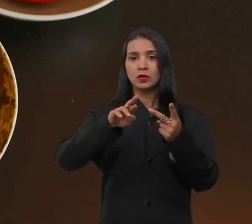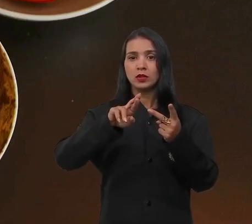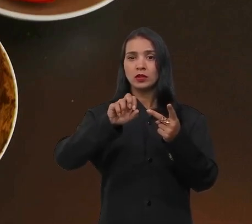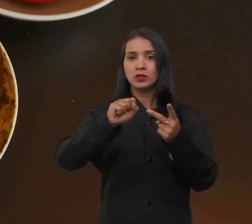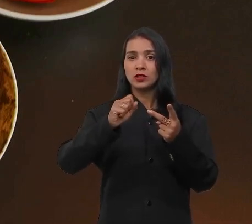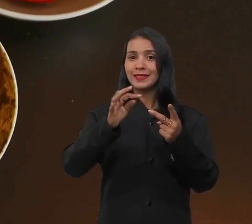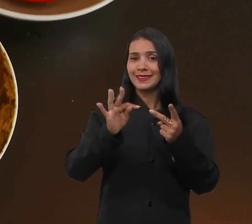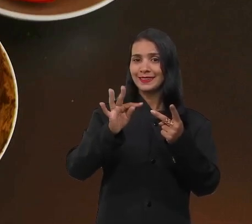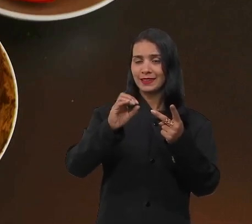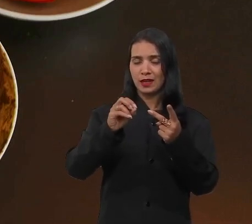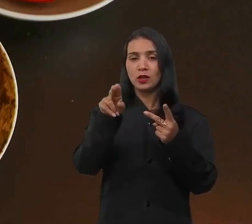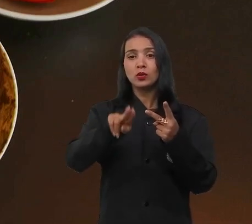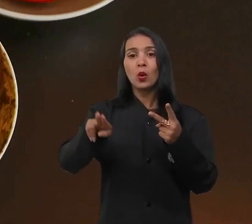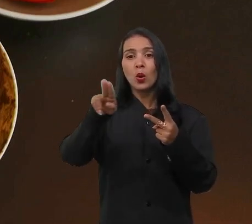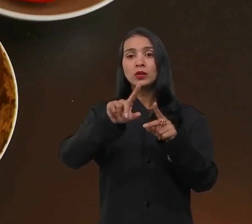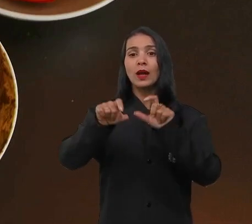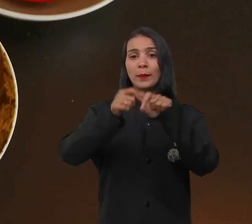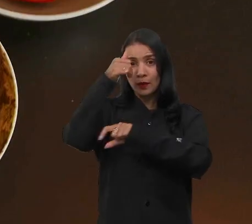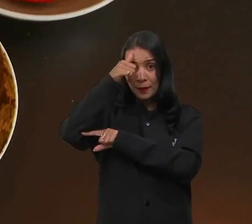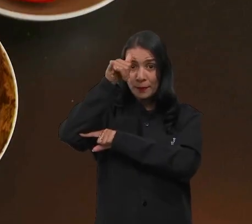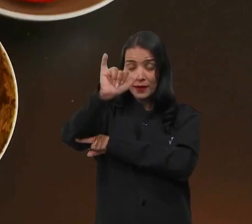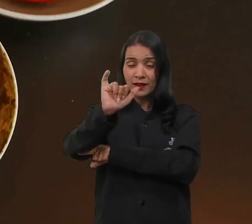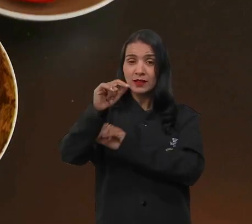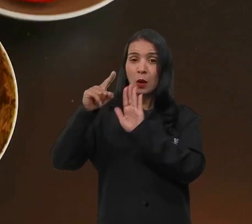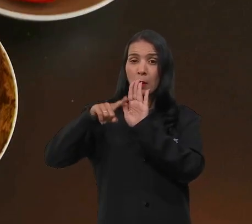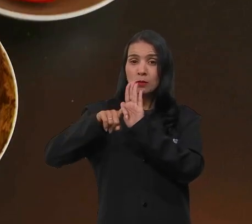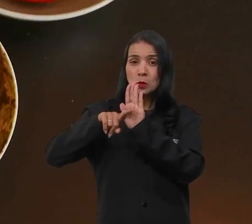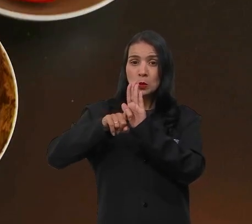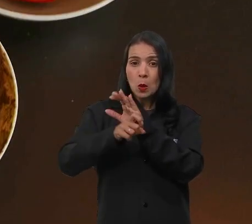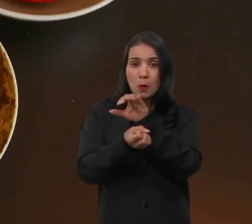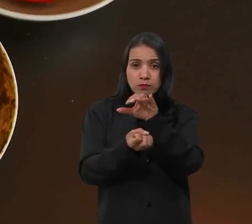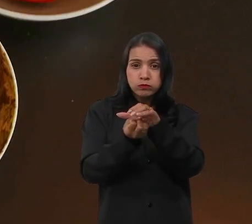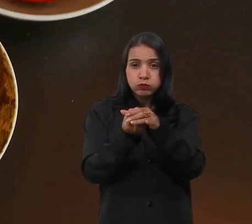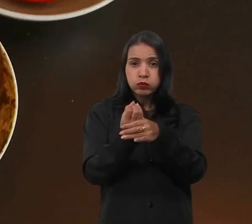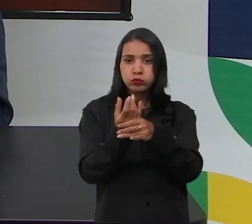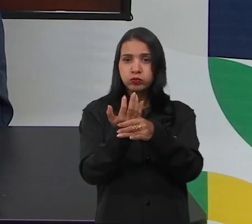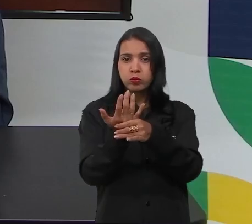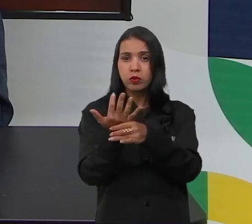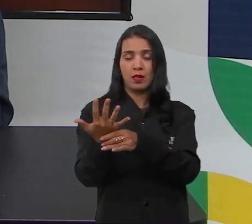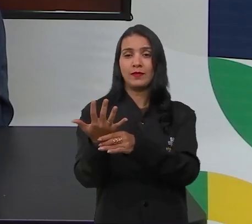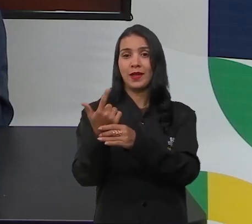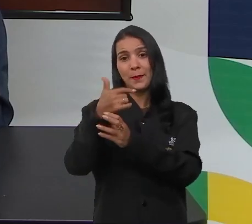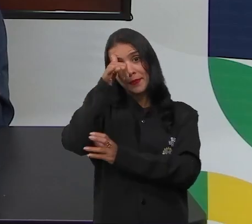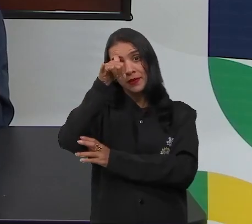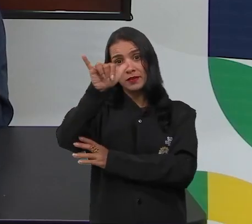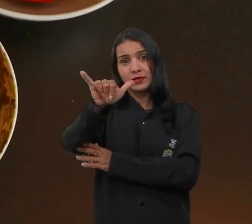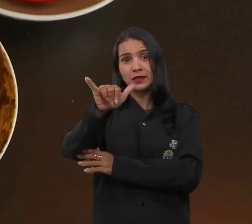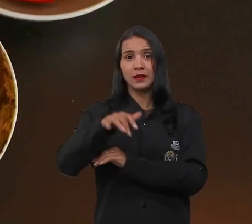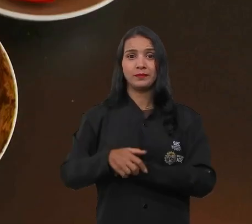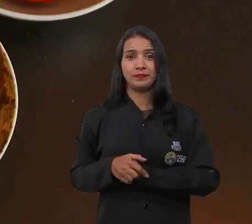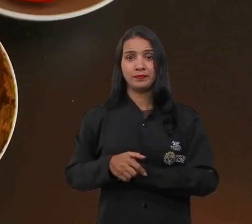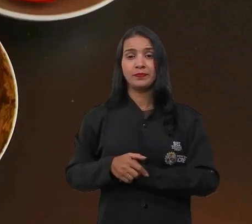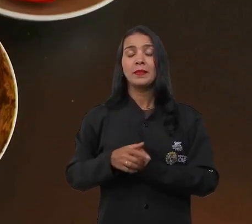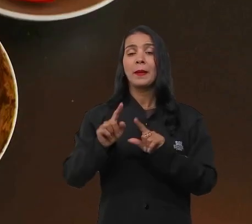bactérias, né? Então, essas bactérias, né, elas são conhecidas como